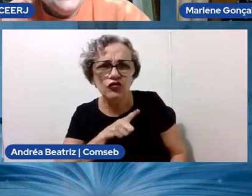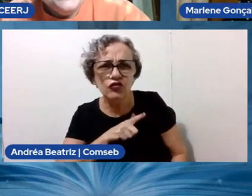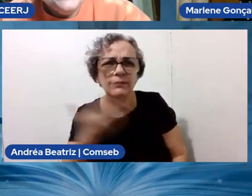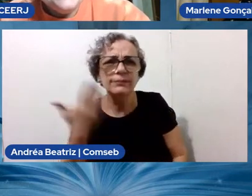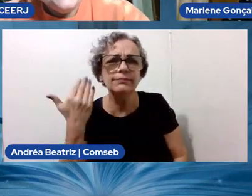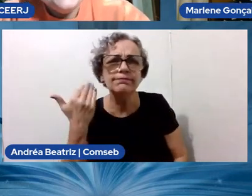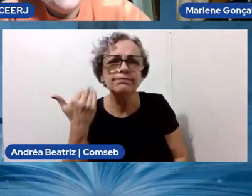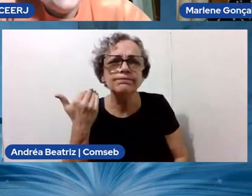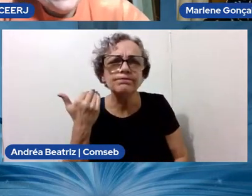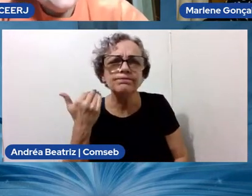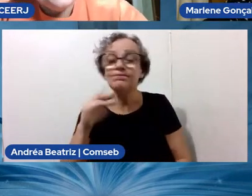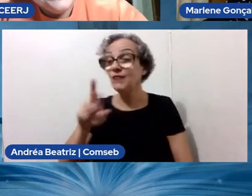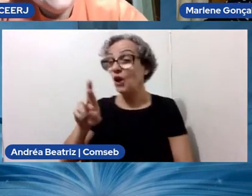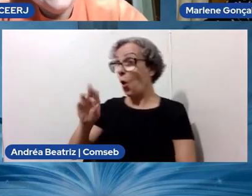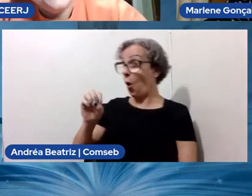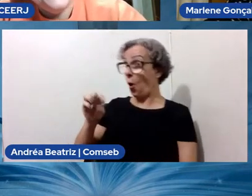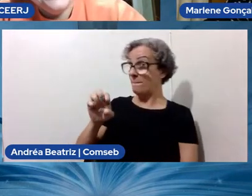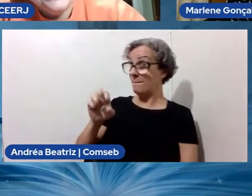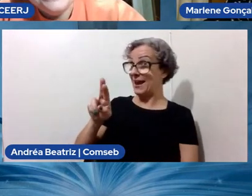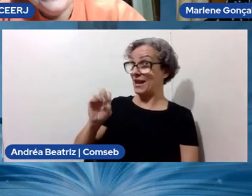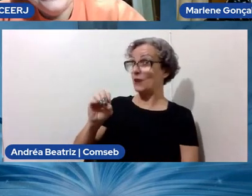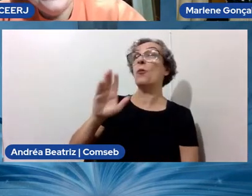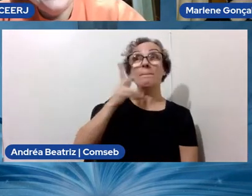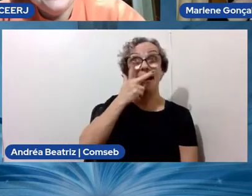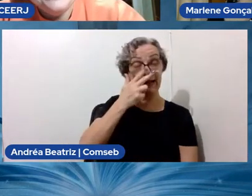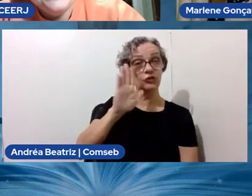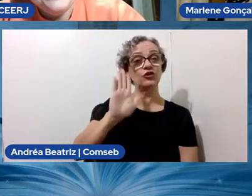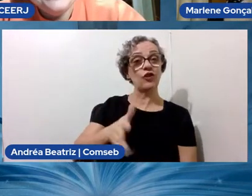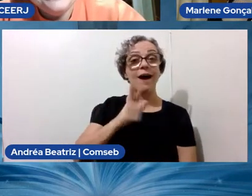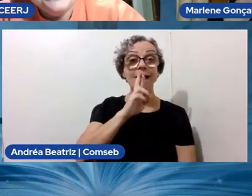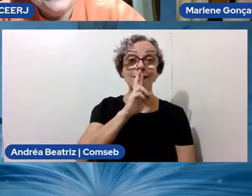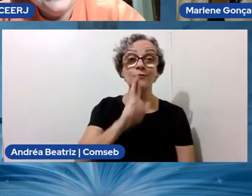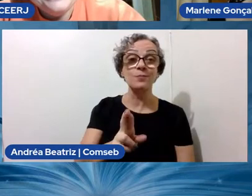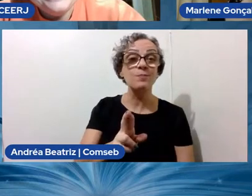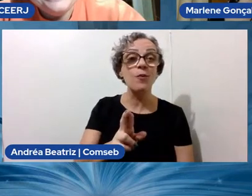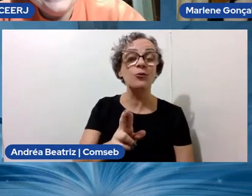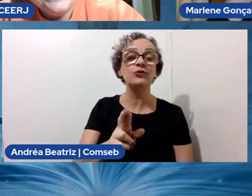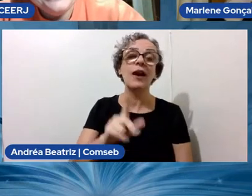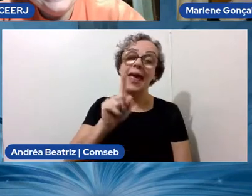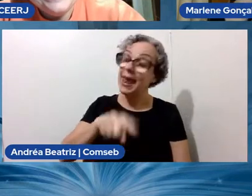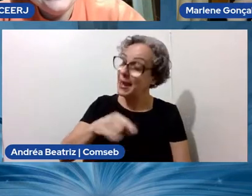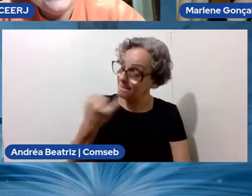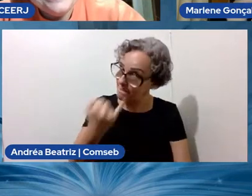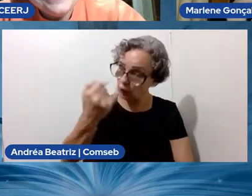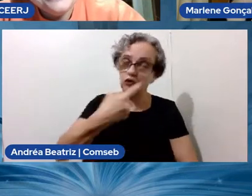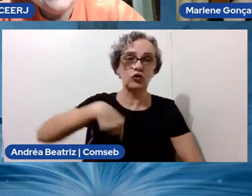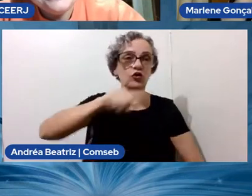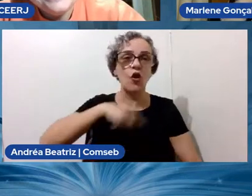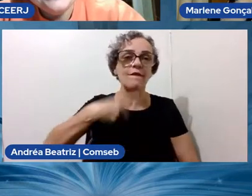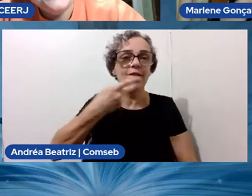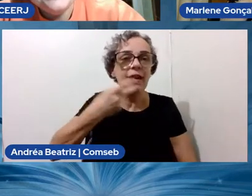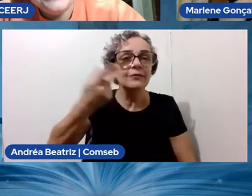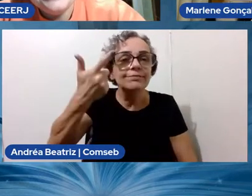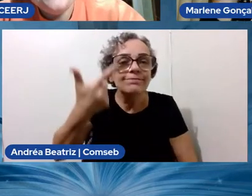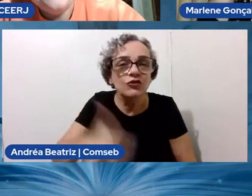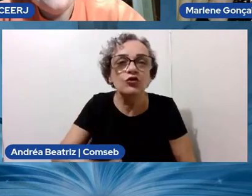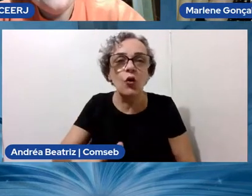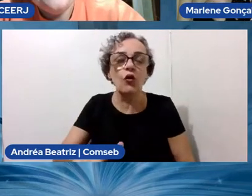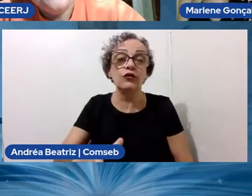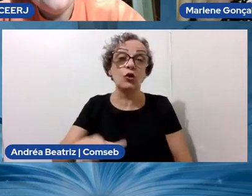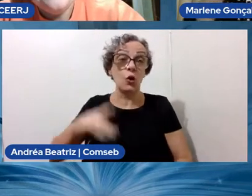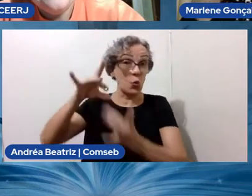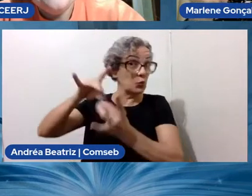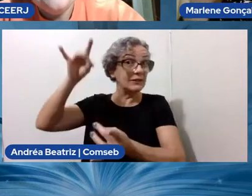Praticamente o Romero já respondeu isso, mas acho que é interessante a gente frisar e marcar, né? Os espíritos vão dizer sim,